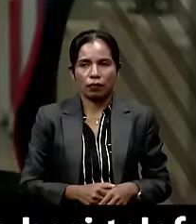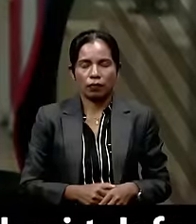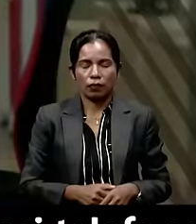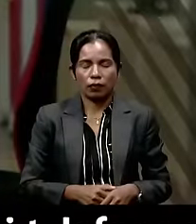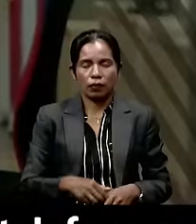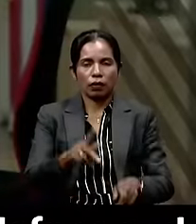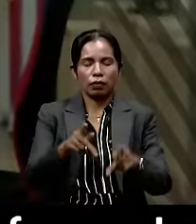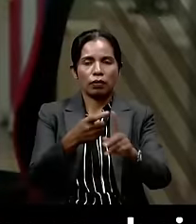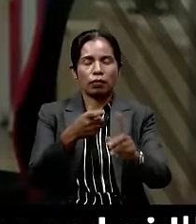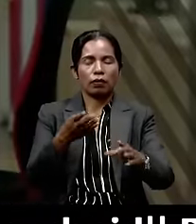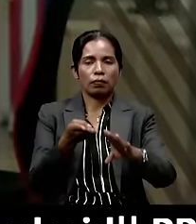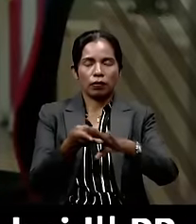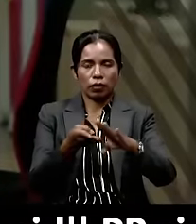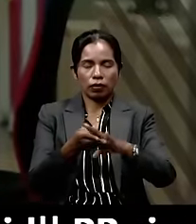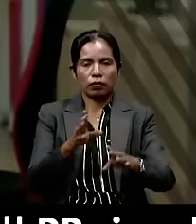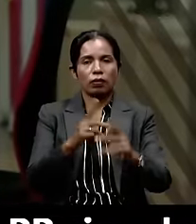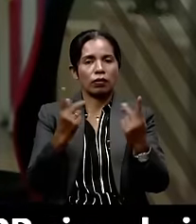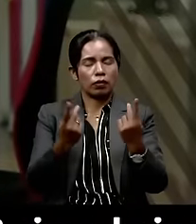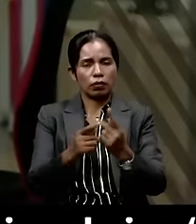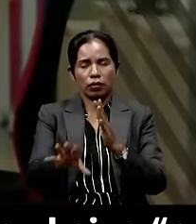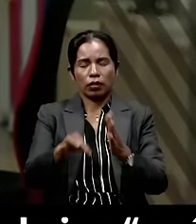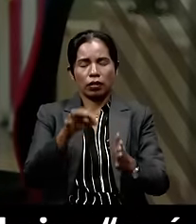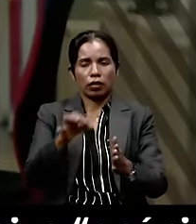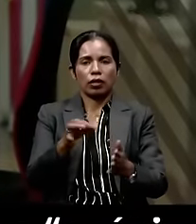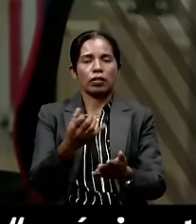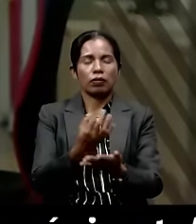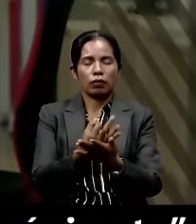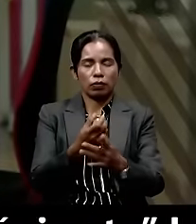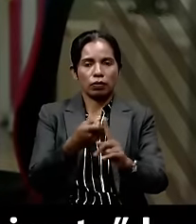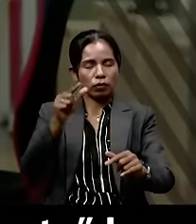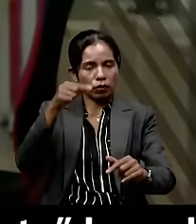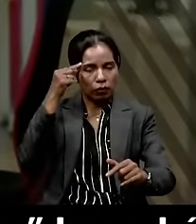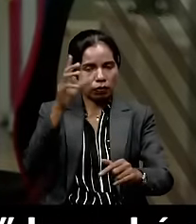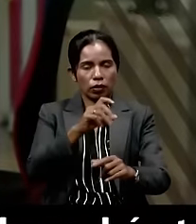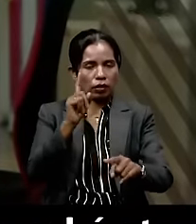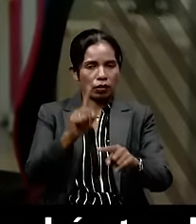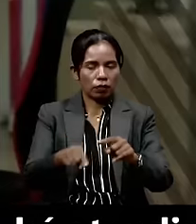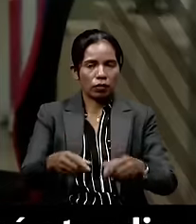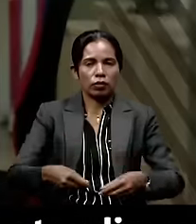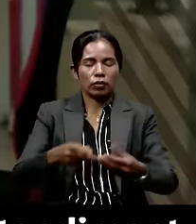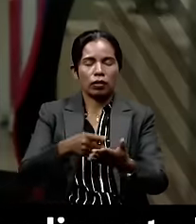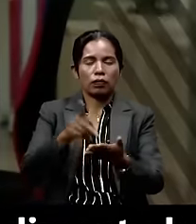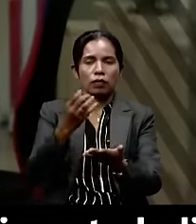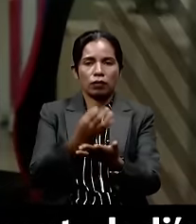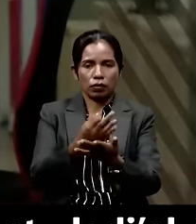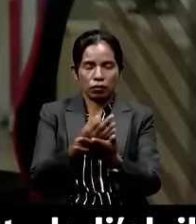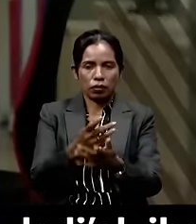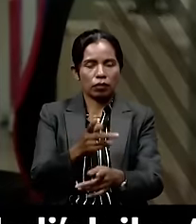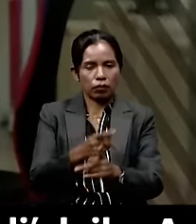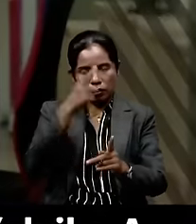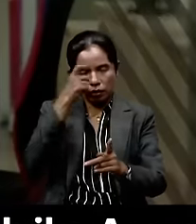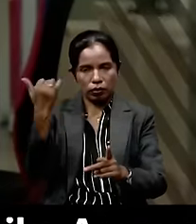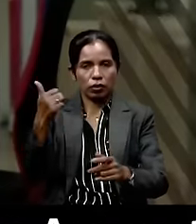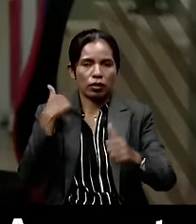Cliente Rússi Banco no cooperativa Sira Balun ne berreta despesa administrativa Rússi Governo, la bela devolve ou son empréstimo. Tamba Sira ne